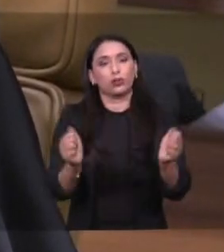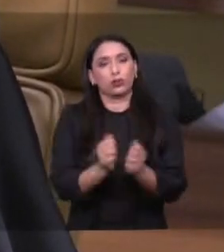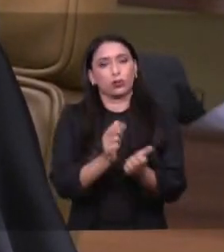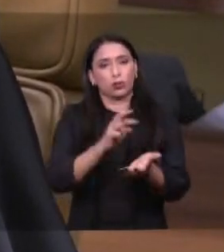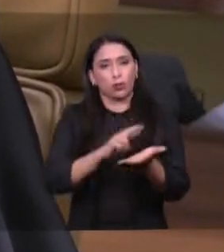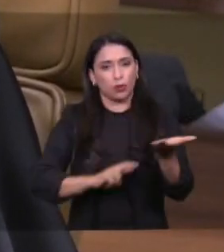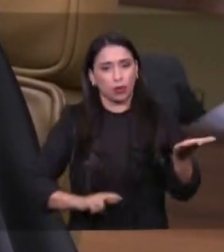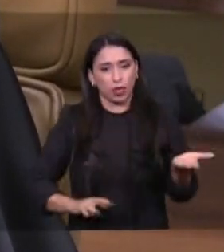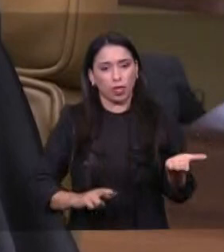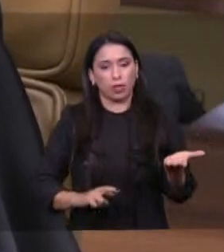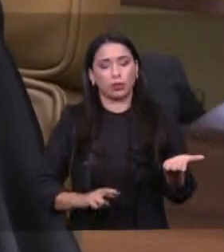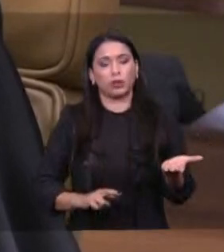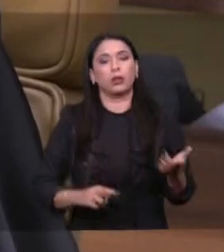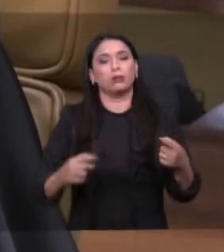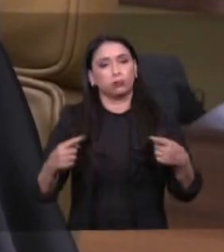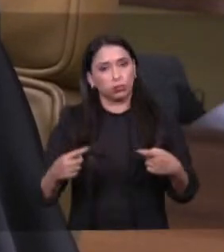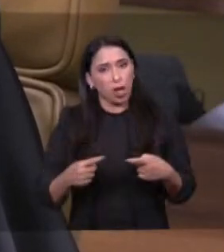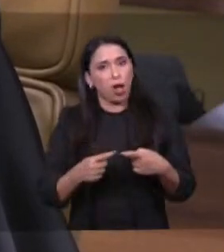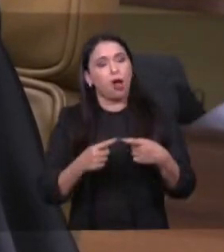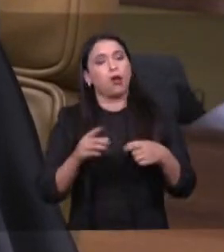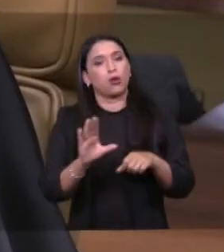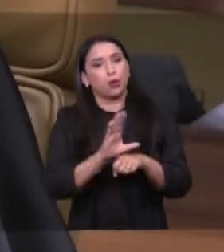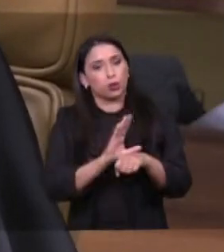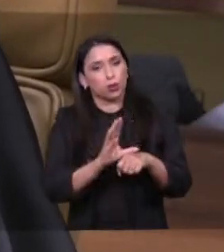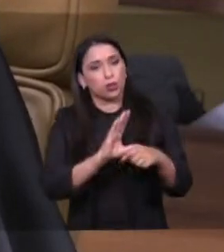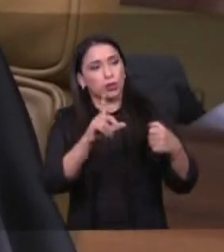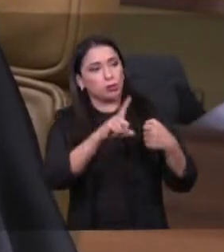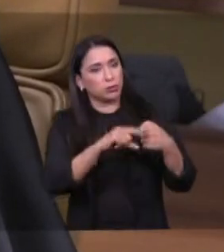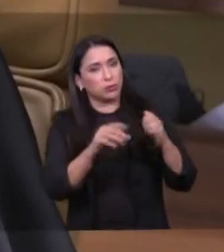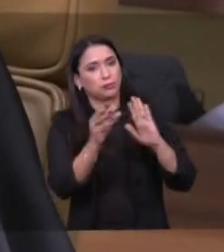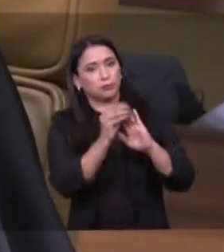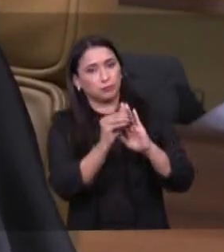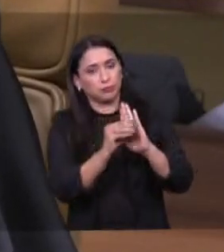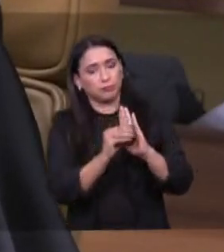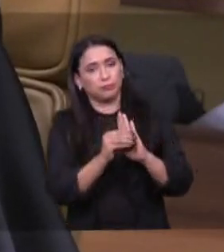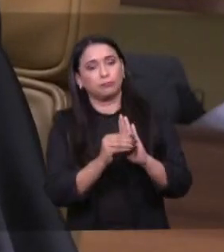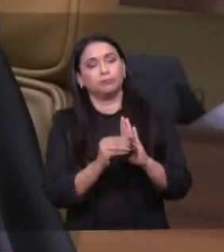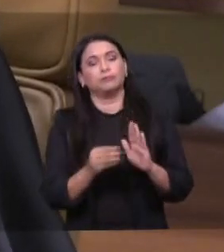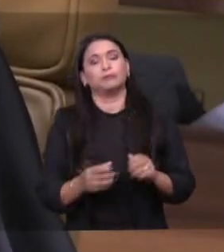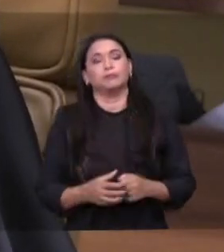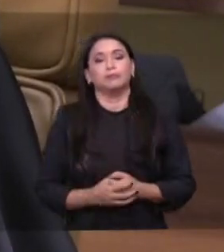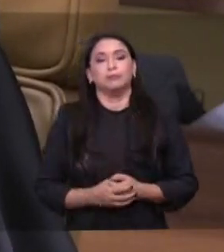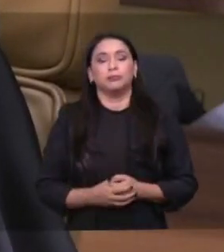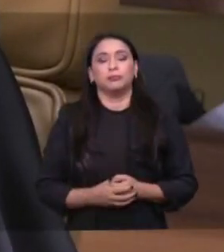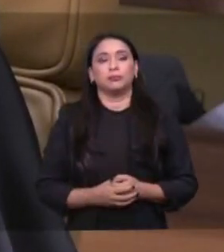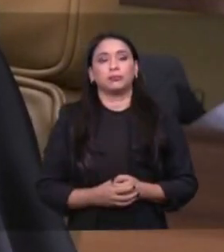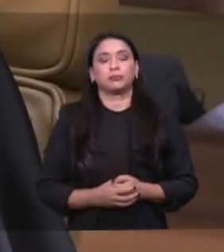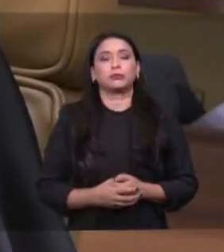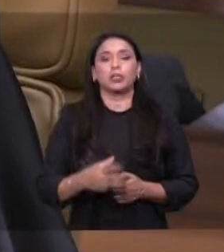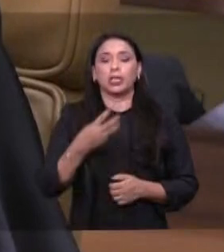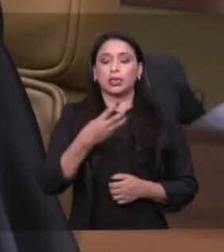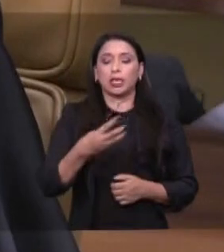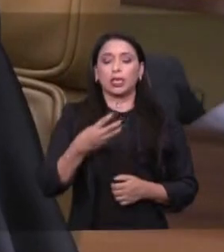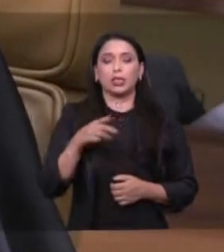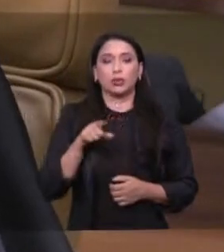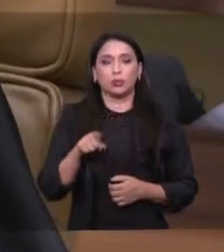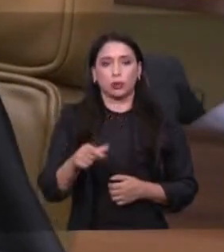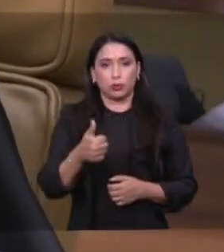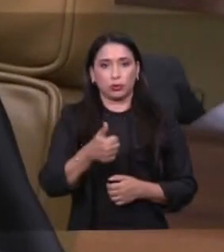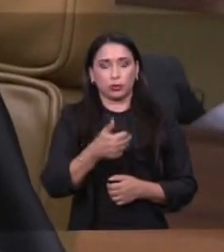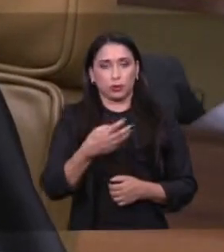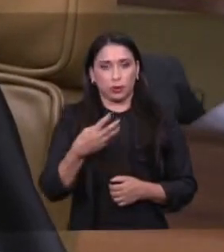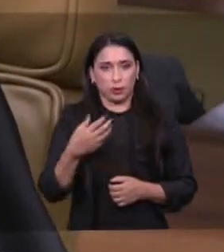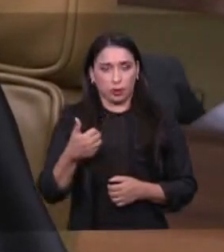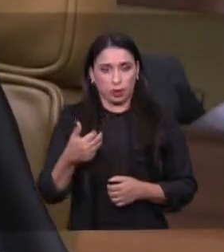relator pela constitucionalidade de todos esses dispositivos. Item 3.13,